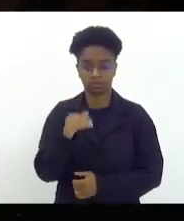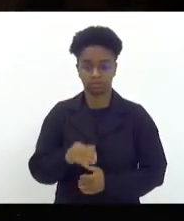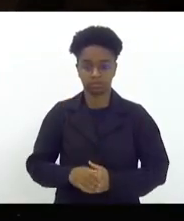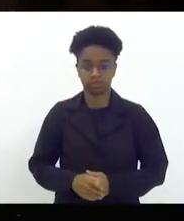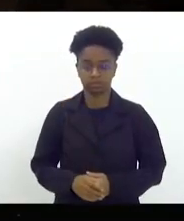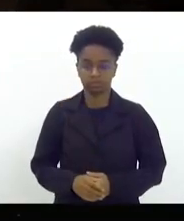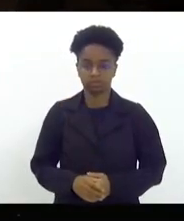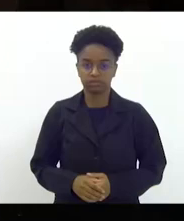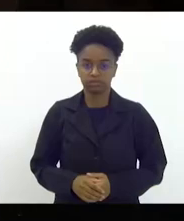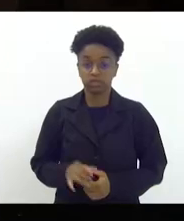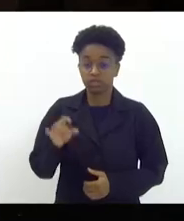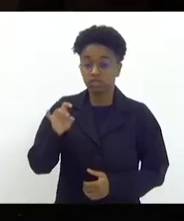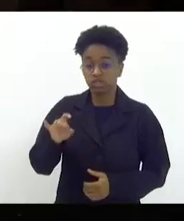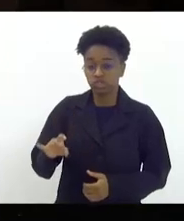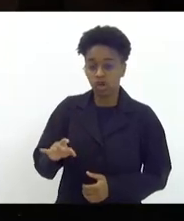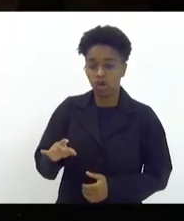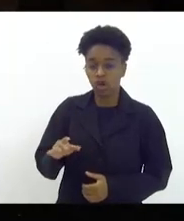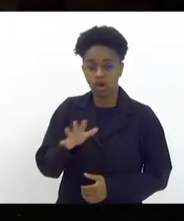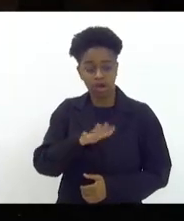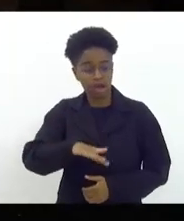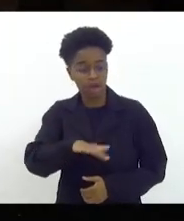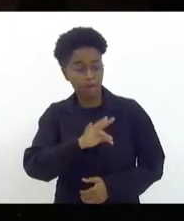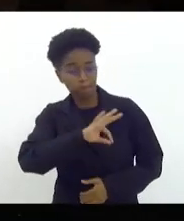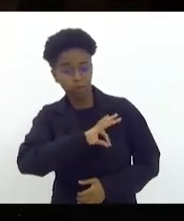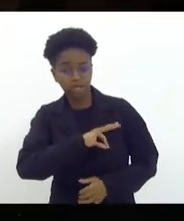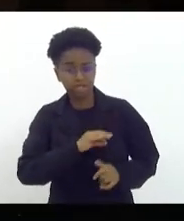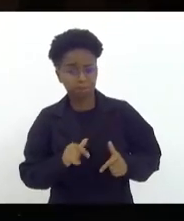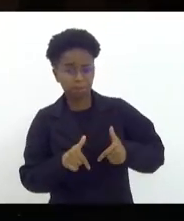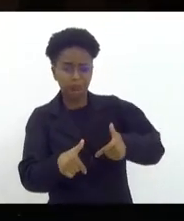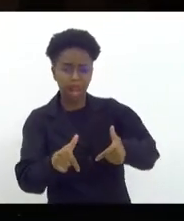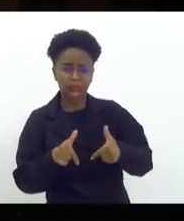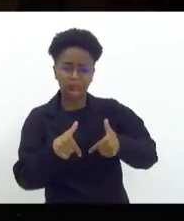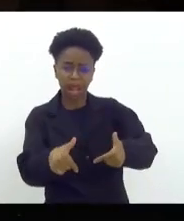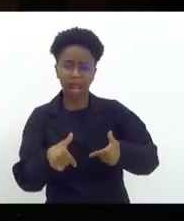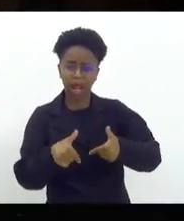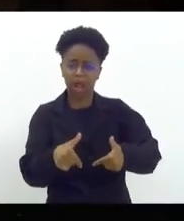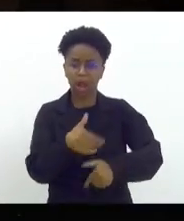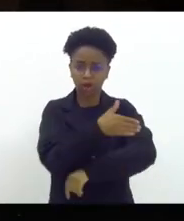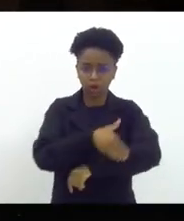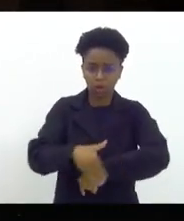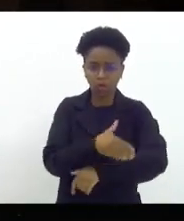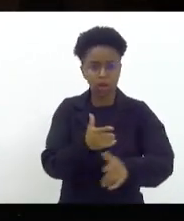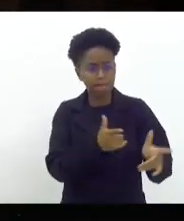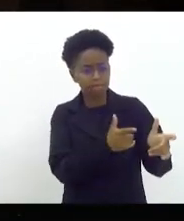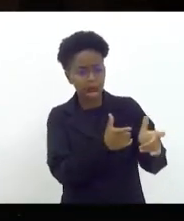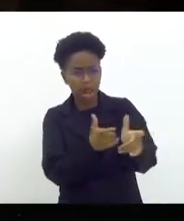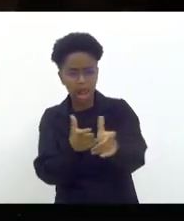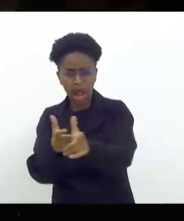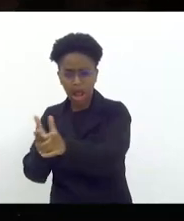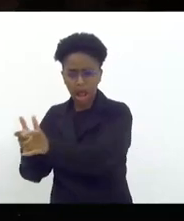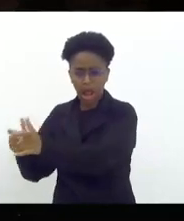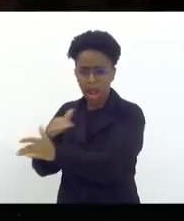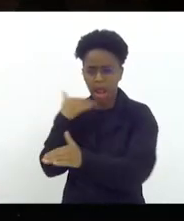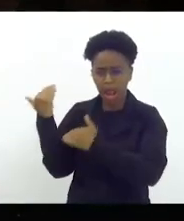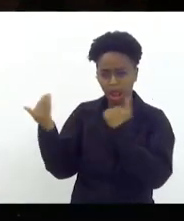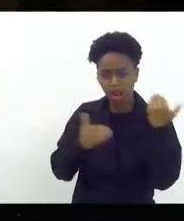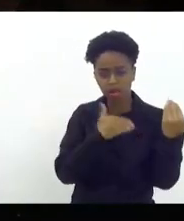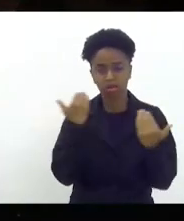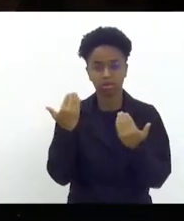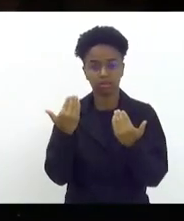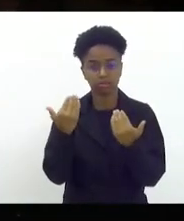colocar as forças de segurança na rua para deixar esse rastro de sangue esse cheiro de mocicínio